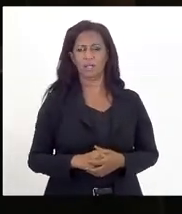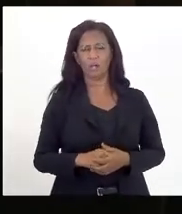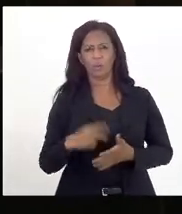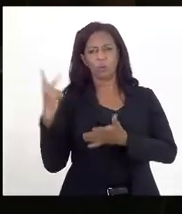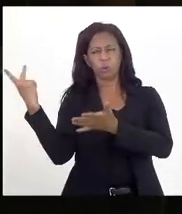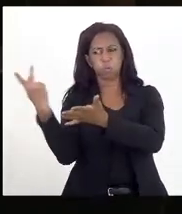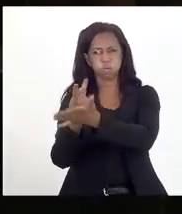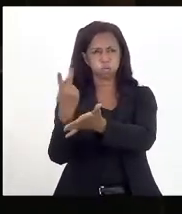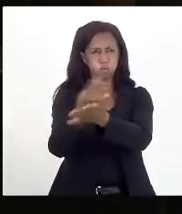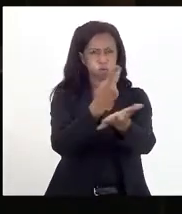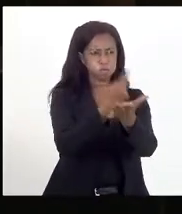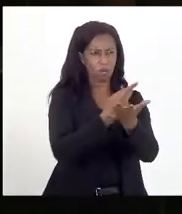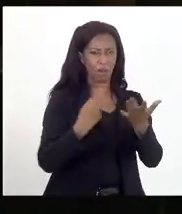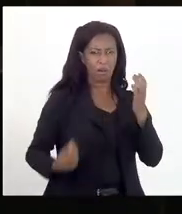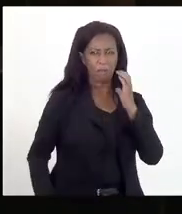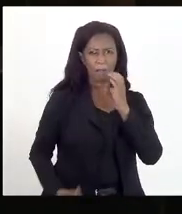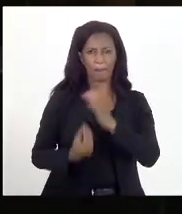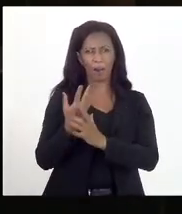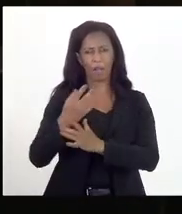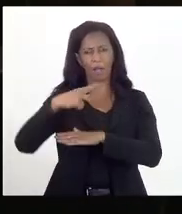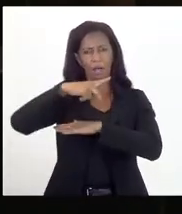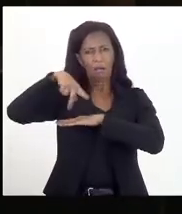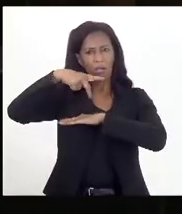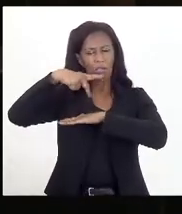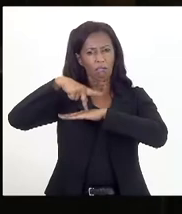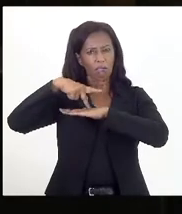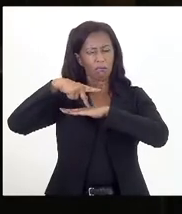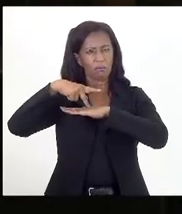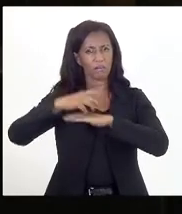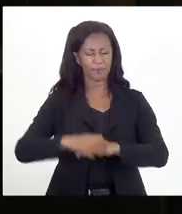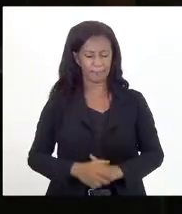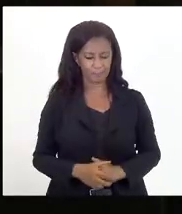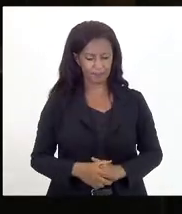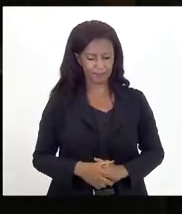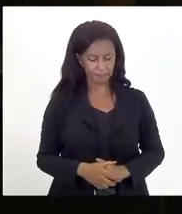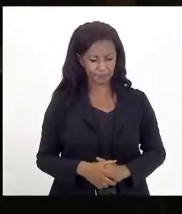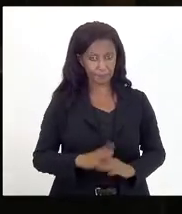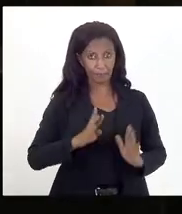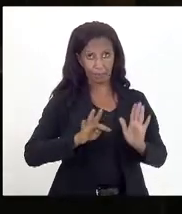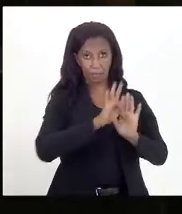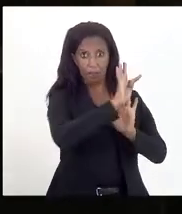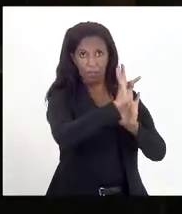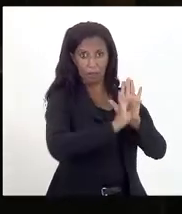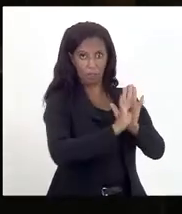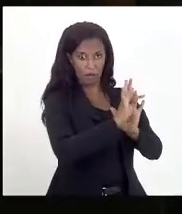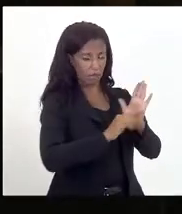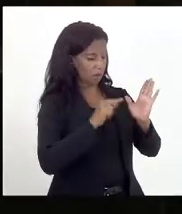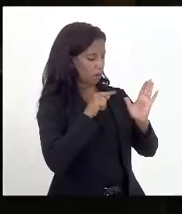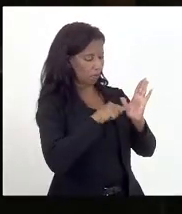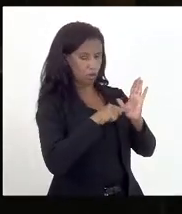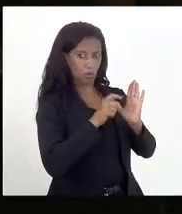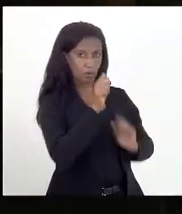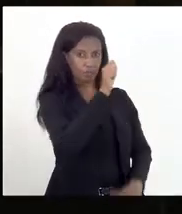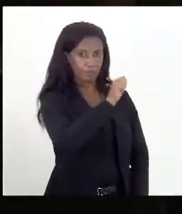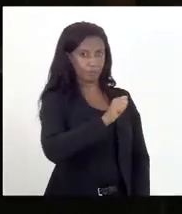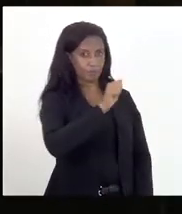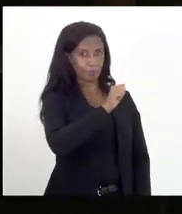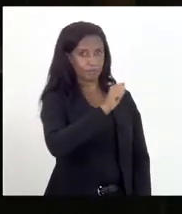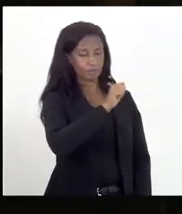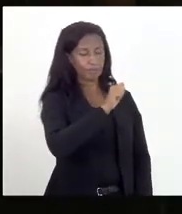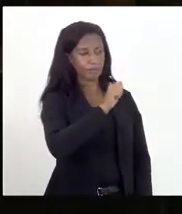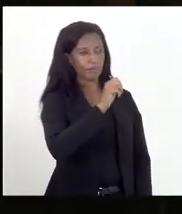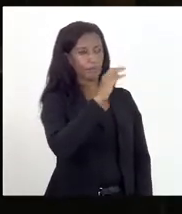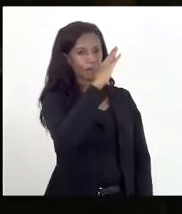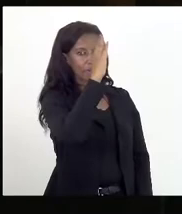arbitrariedade nosso país diz a nota a Associação Brasileira